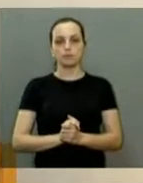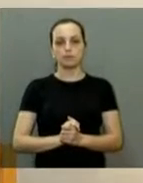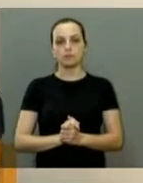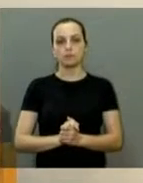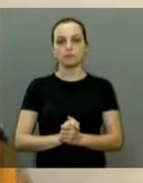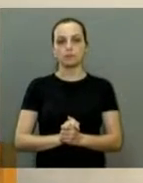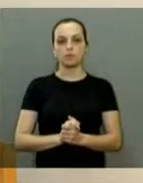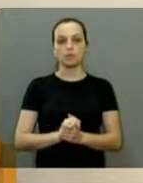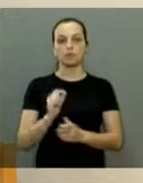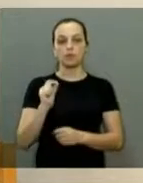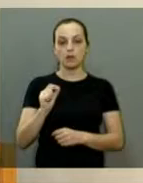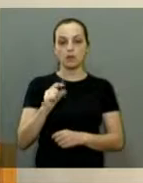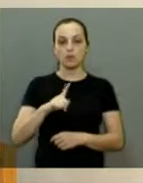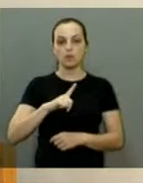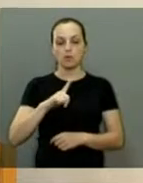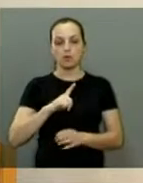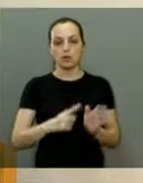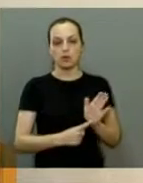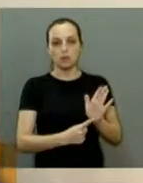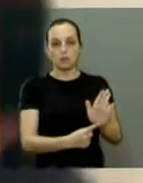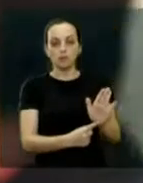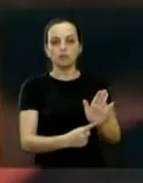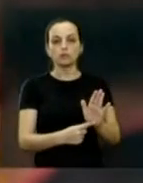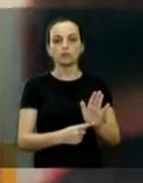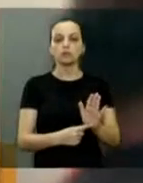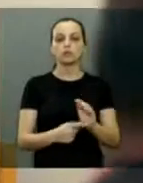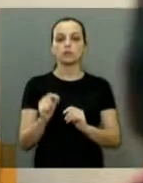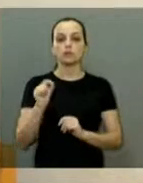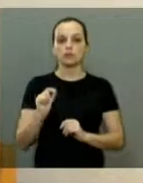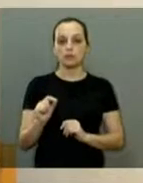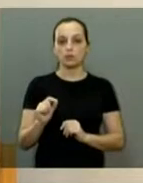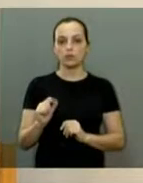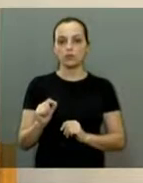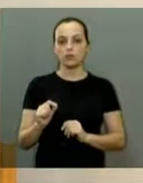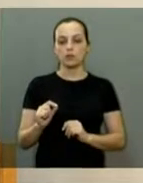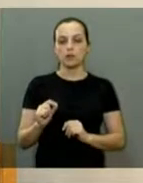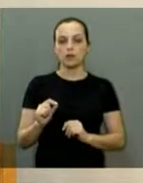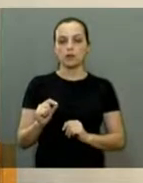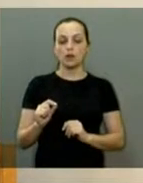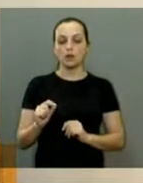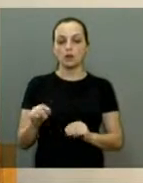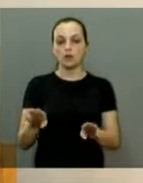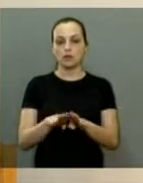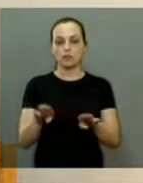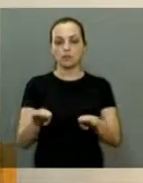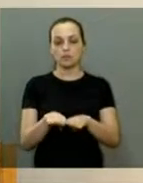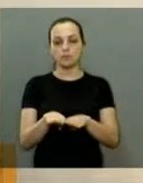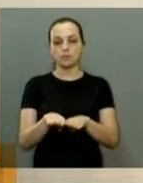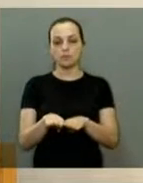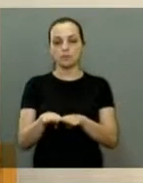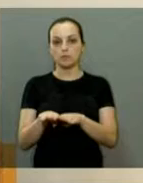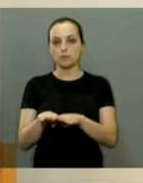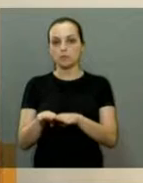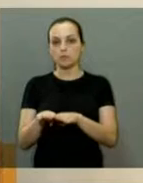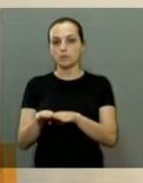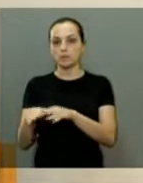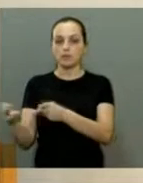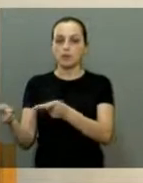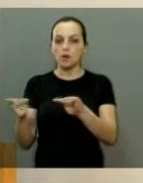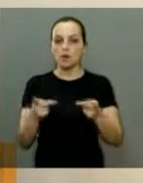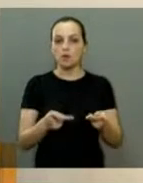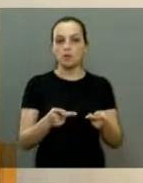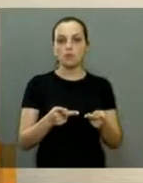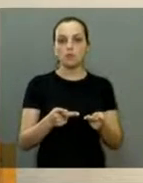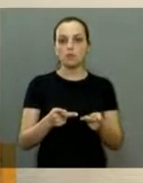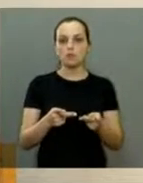enquanto não podem é no ponto quero ressaltar também a a vinda do técnico hoje